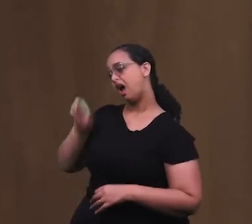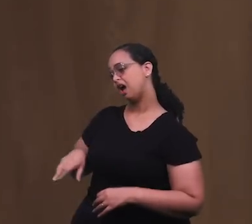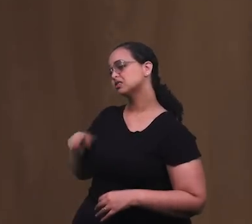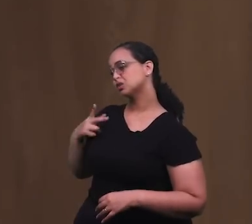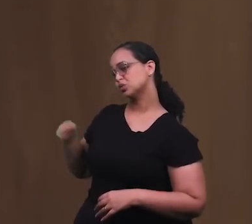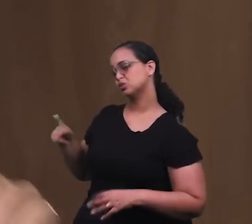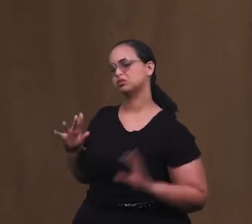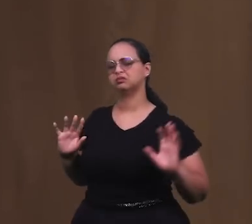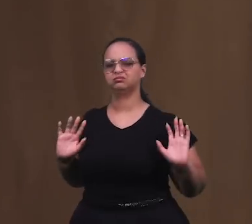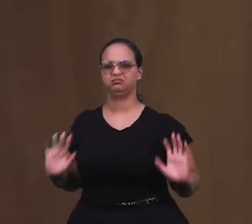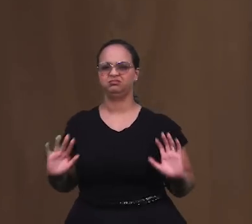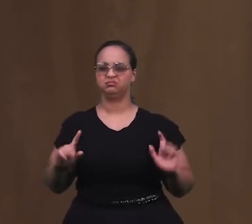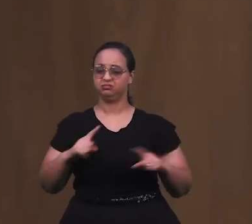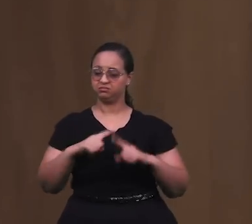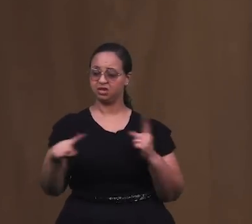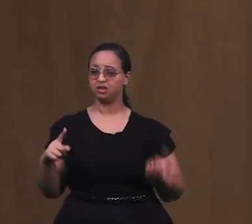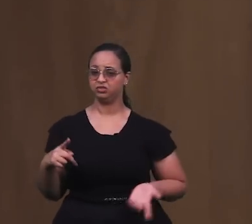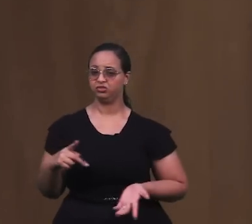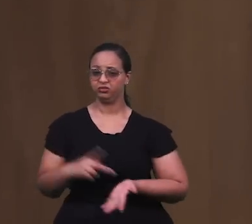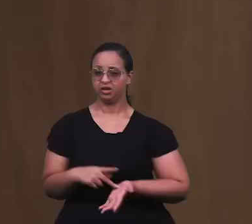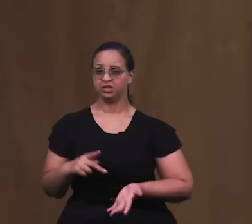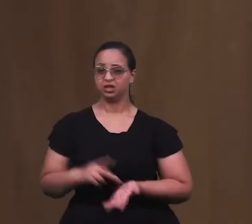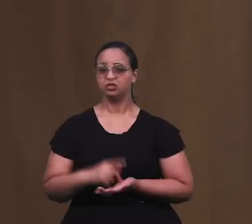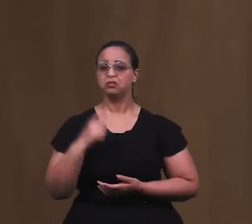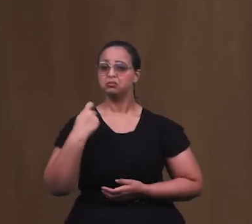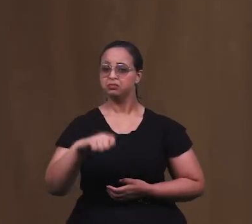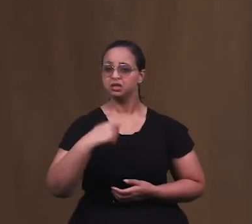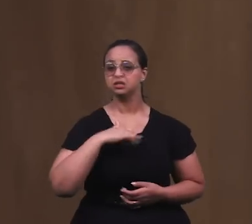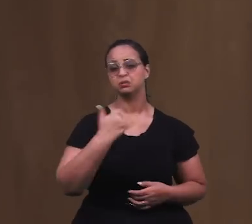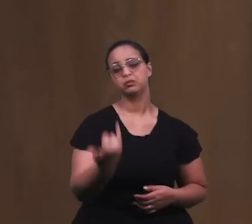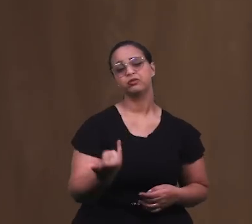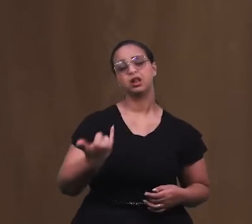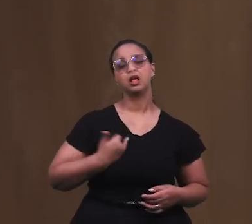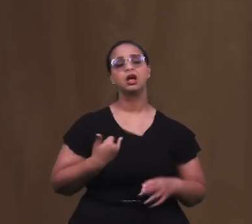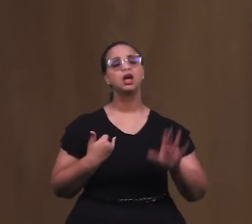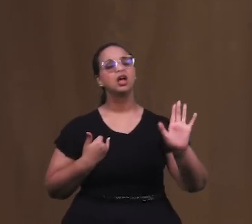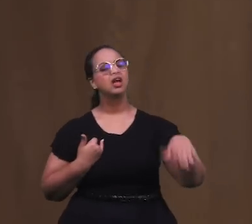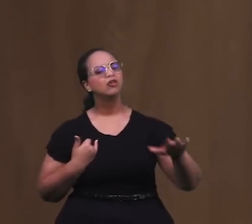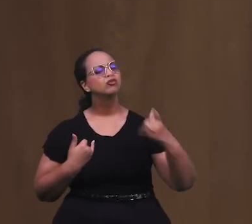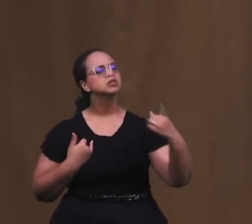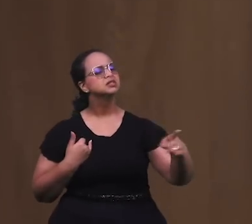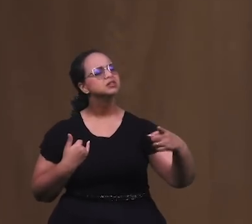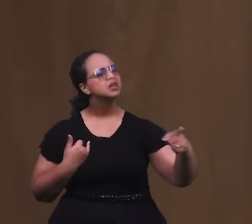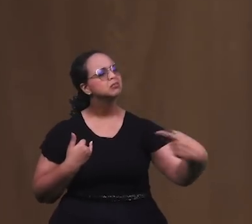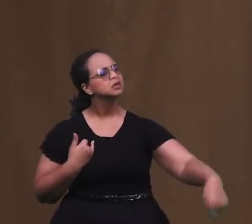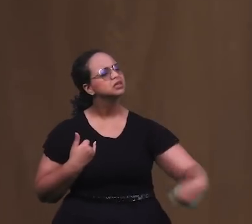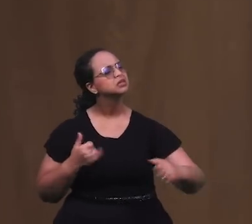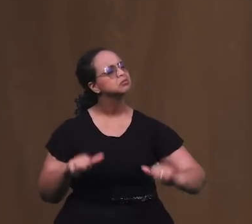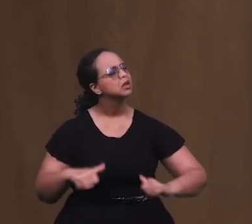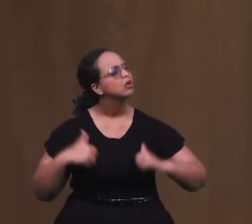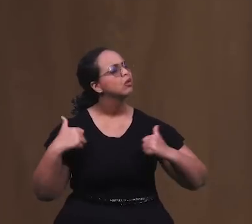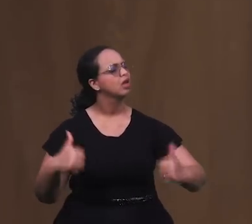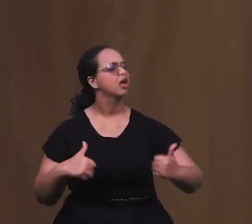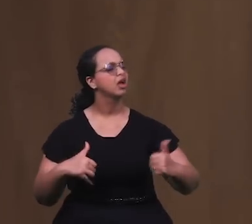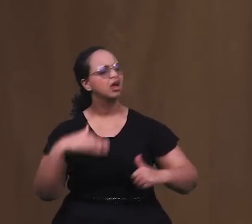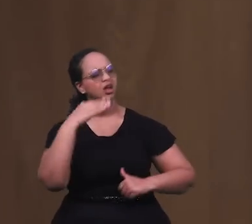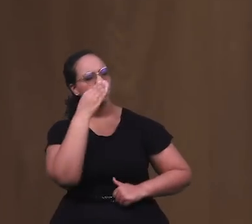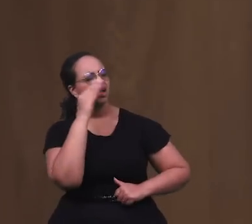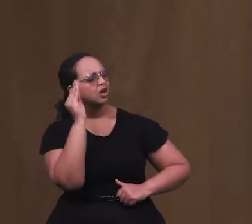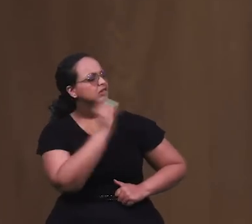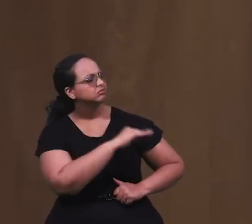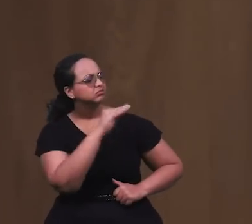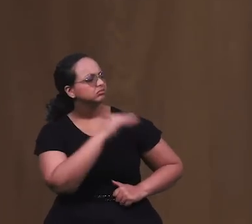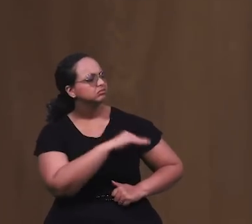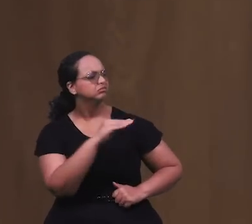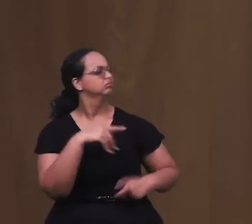quando, na verdade, nós precisamos de alguém que diga o contrário. Não, olha, você precisa olhar para o Senhor. Não olhe para o